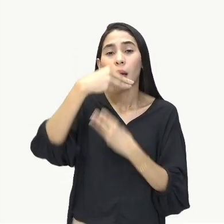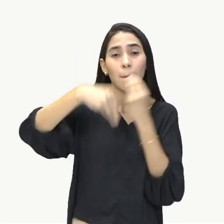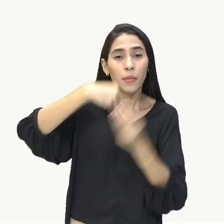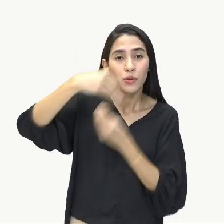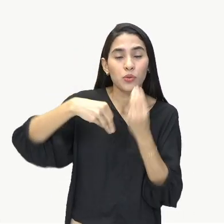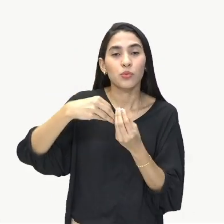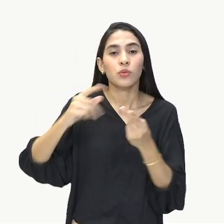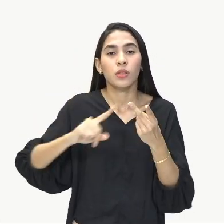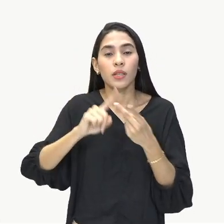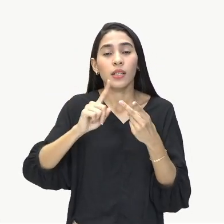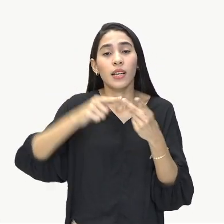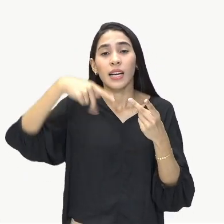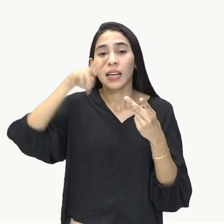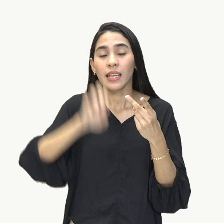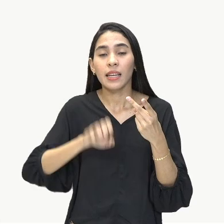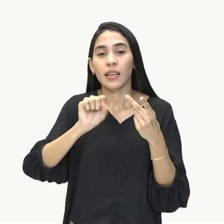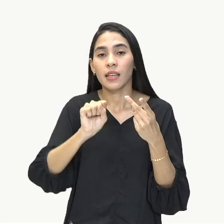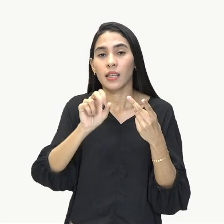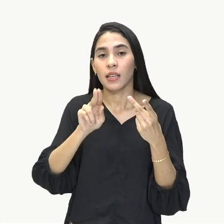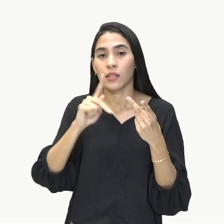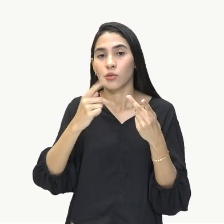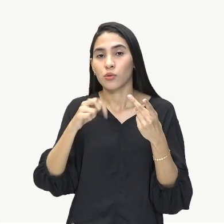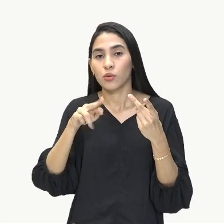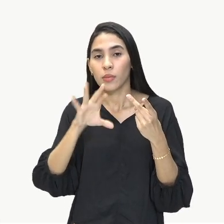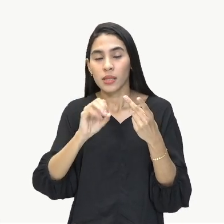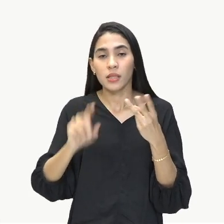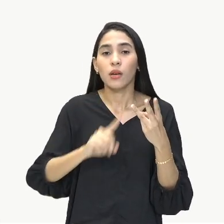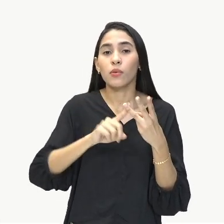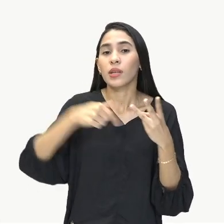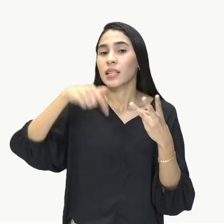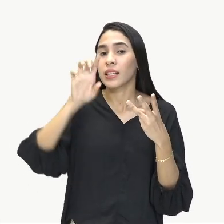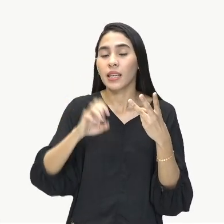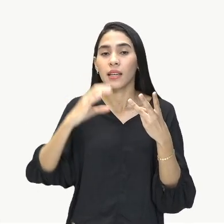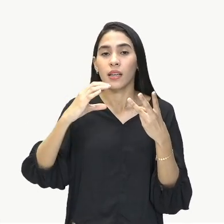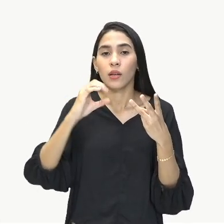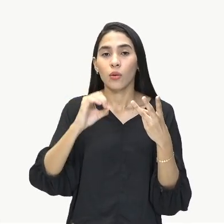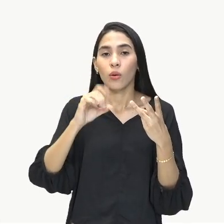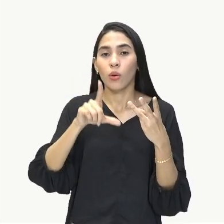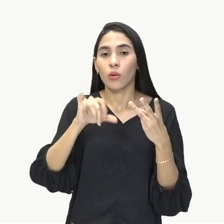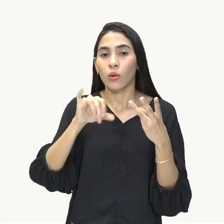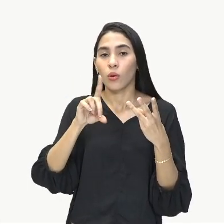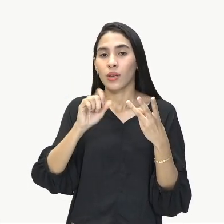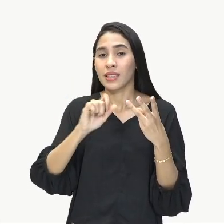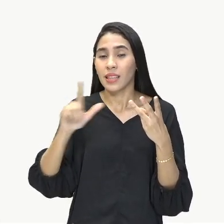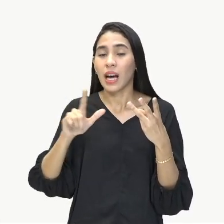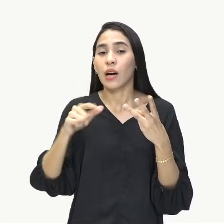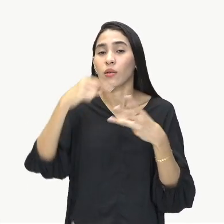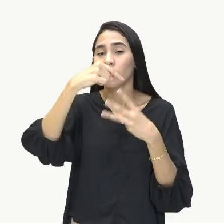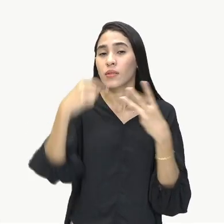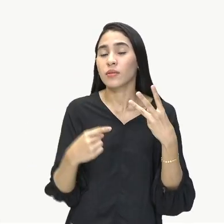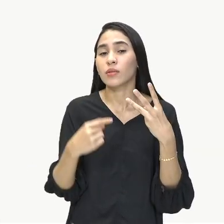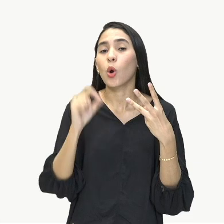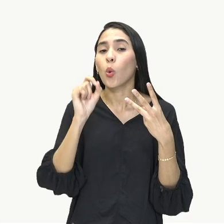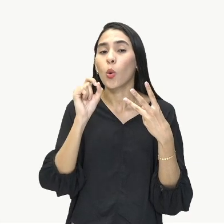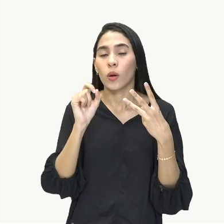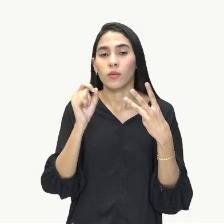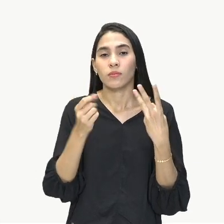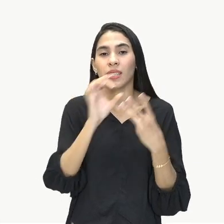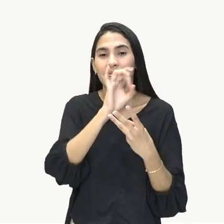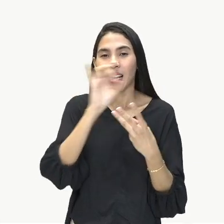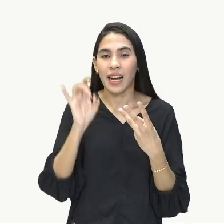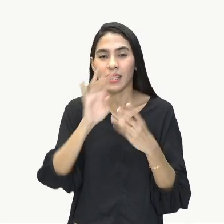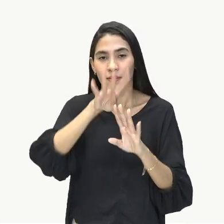solução, quem é a suspensão e quem é a solução coloidal, tá? Então observe aqui comigo